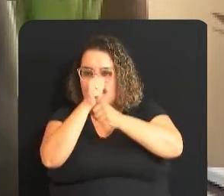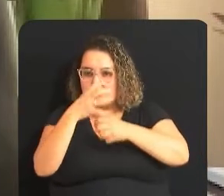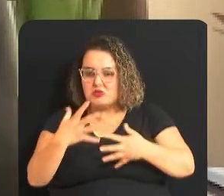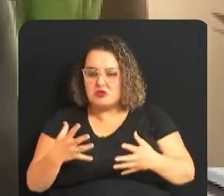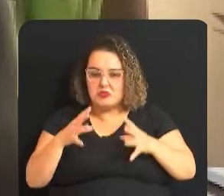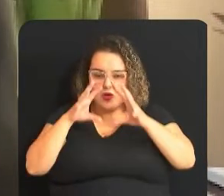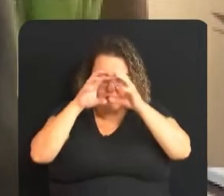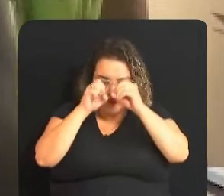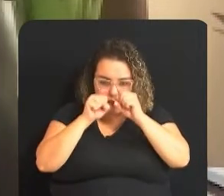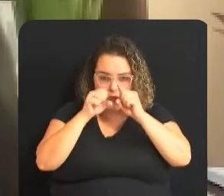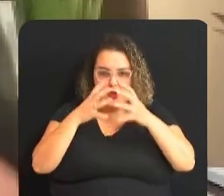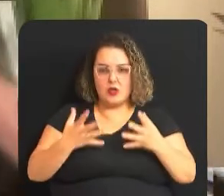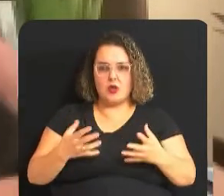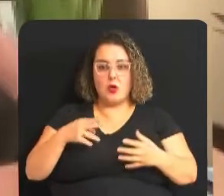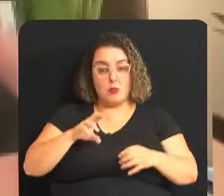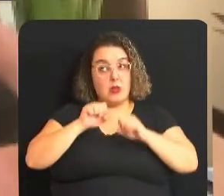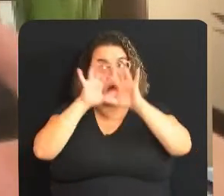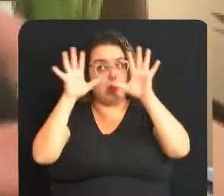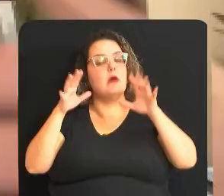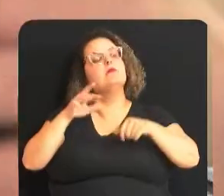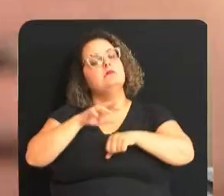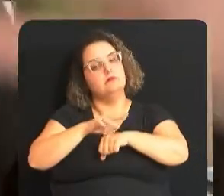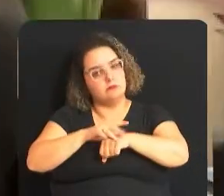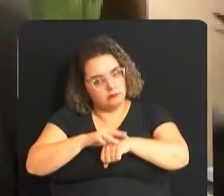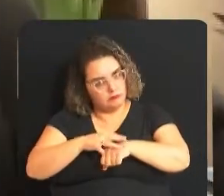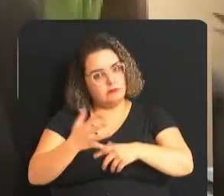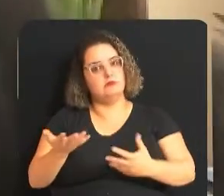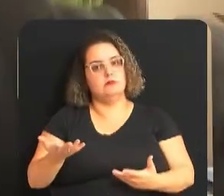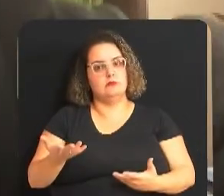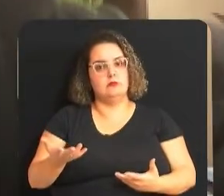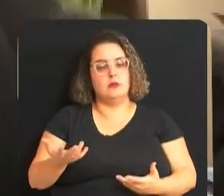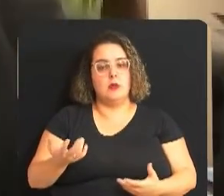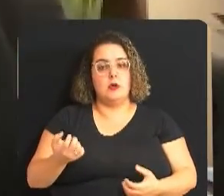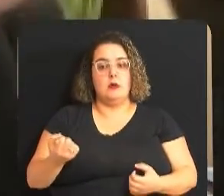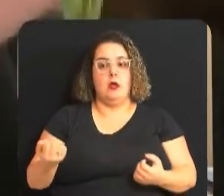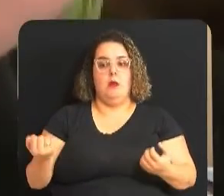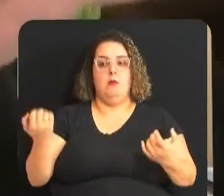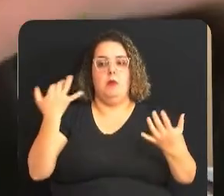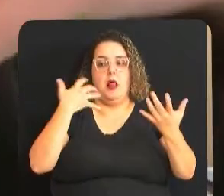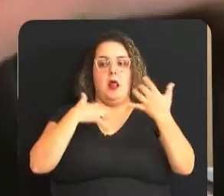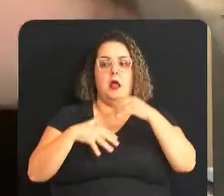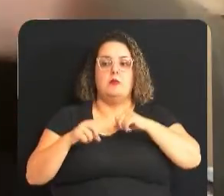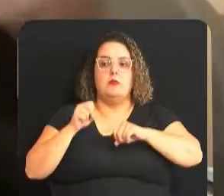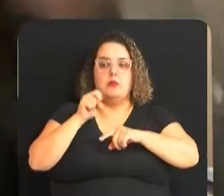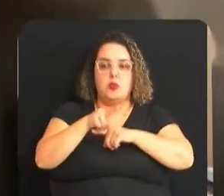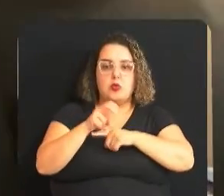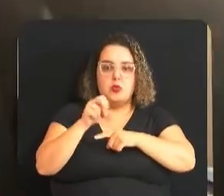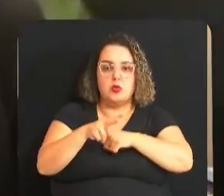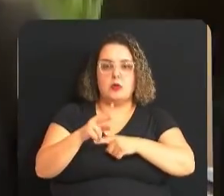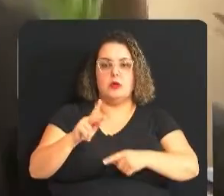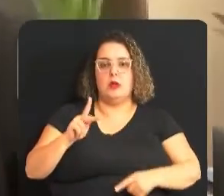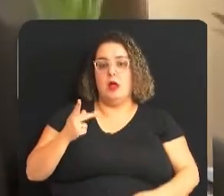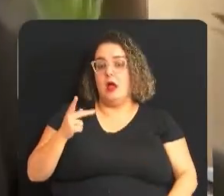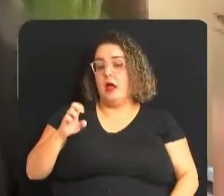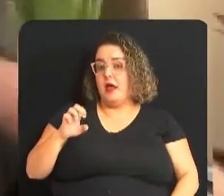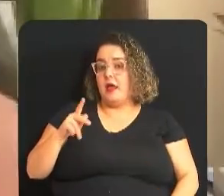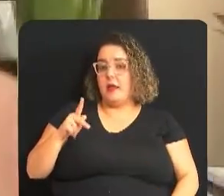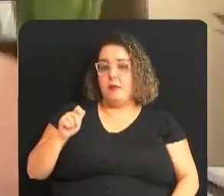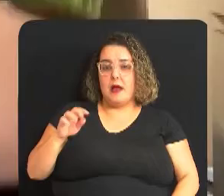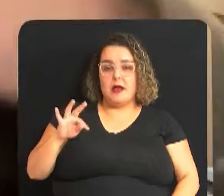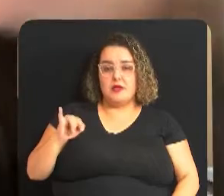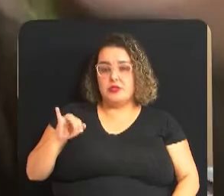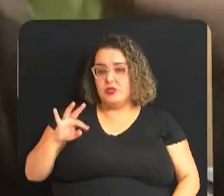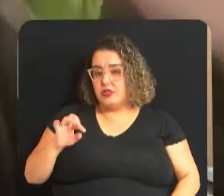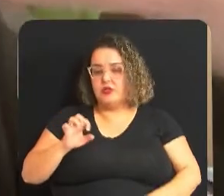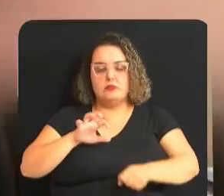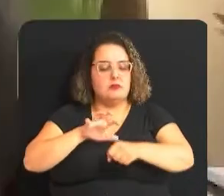ficar doente. Se o intestino recebeu uma invasão de um vírus, o vírus da hepatite, vírus do corona, vírus do